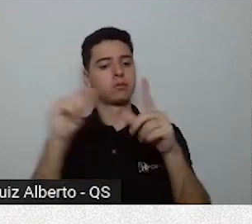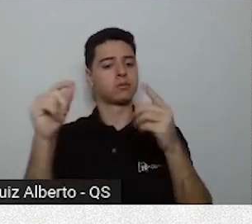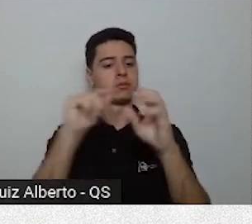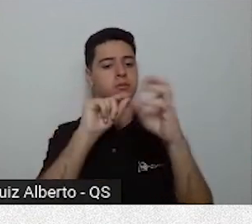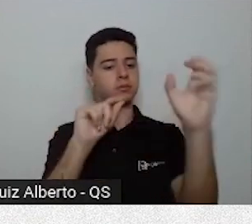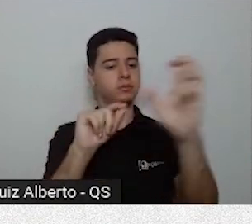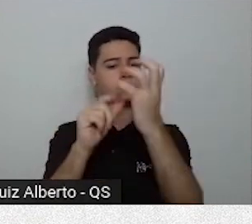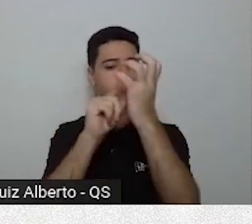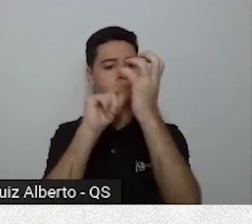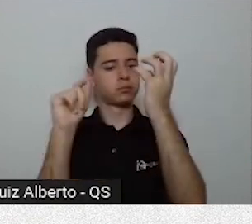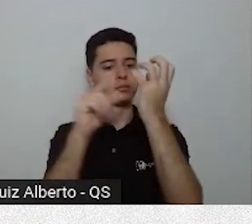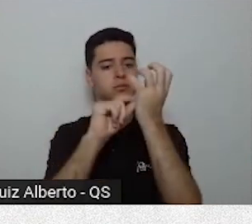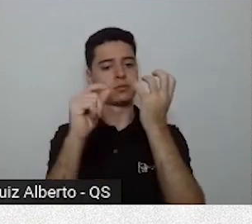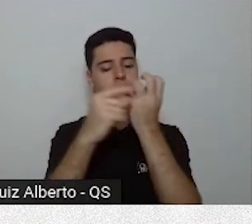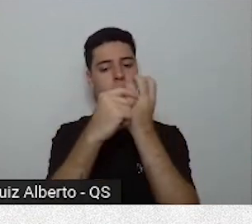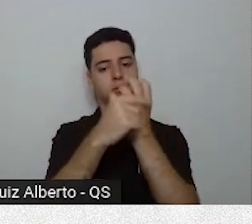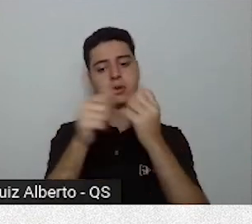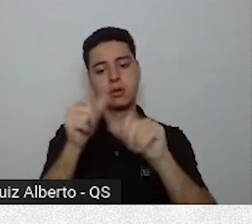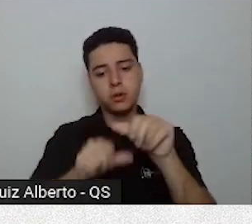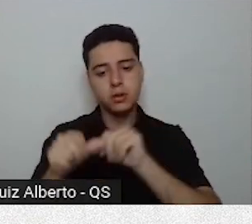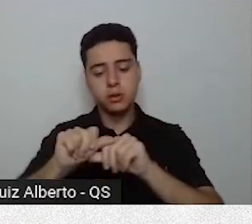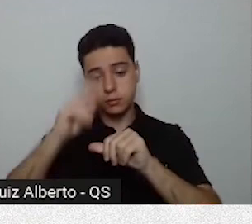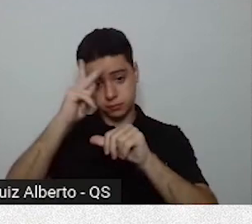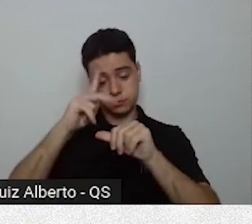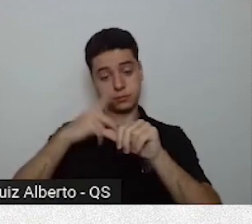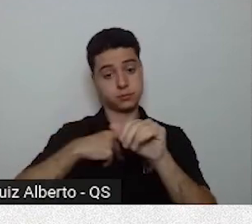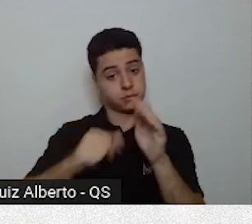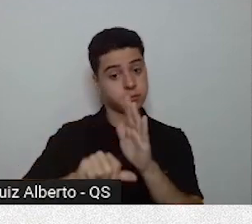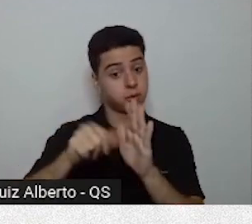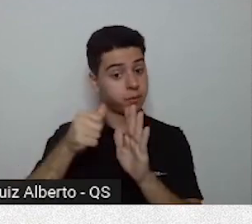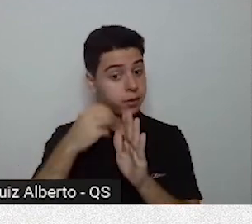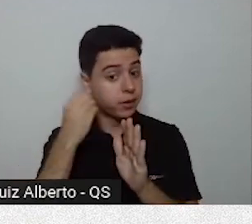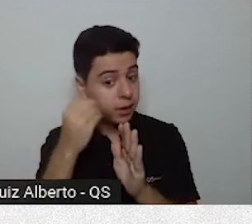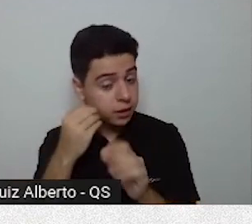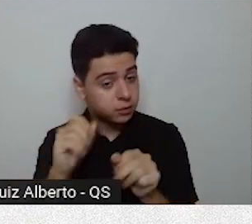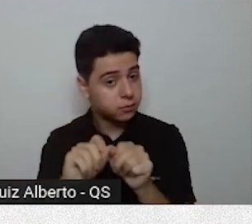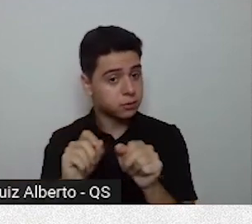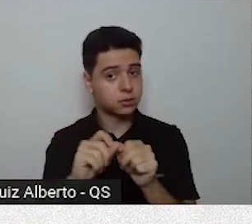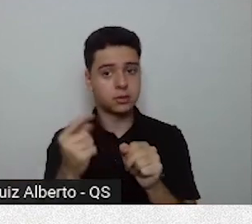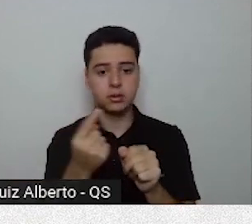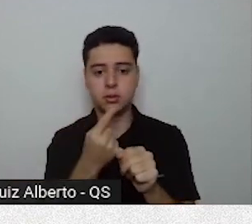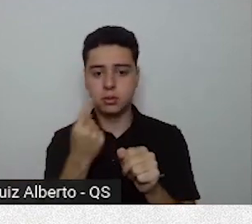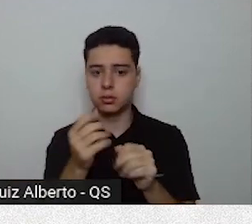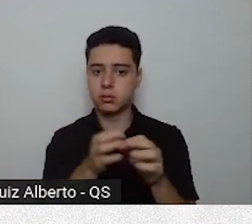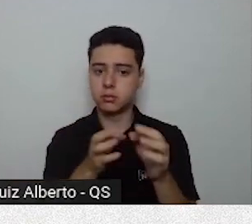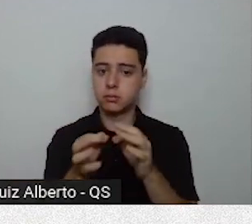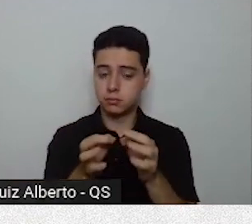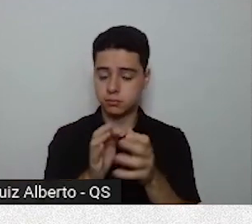se transformando. Esse aqui é o primeiro exercício que eu fiz com essa proposta.